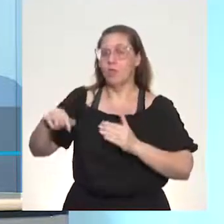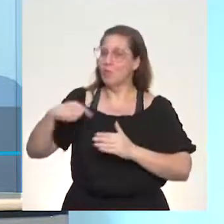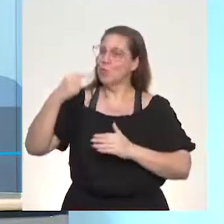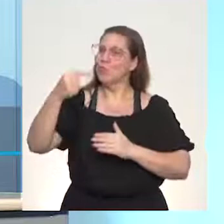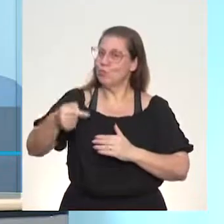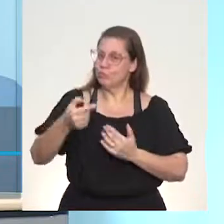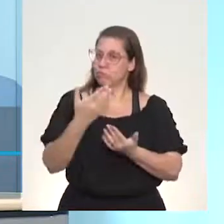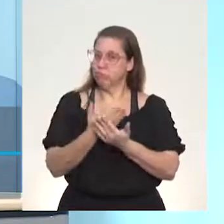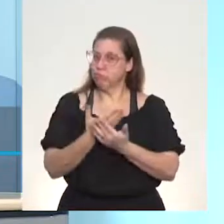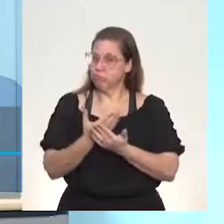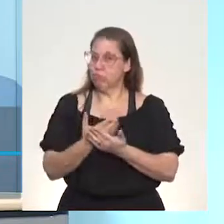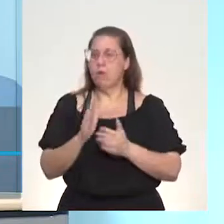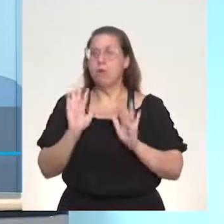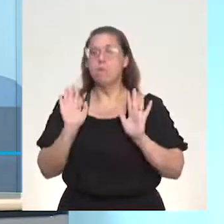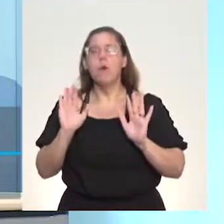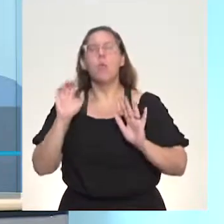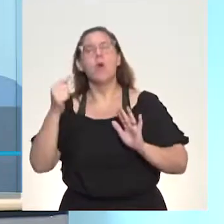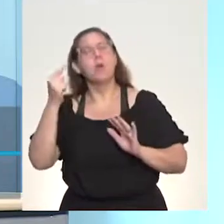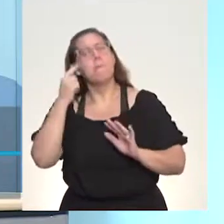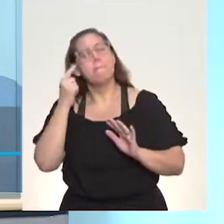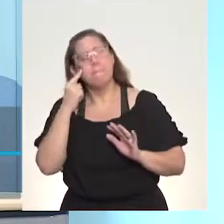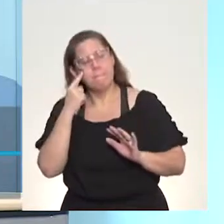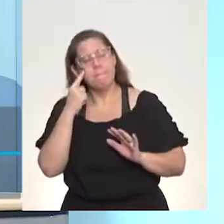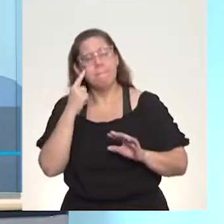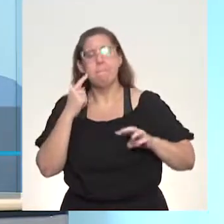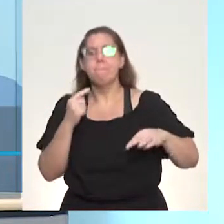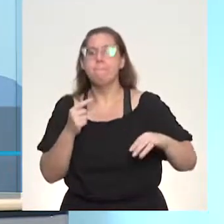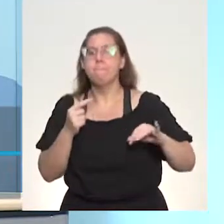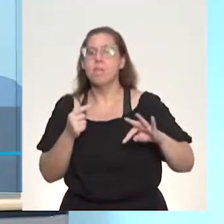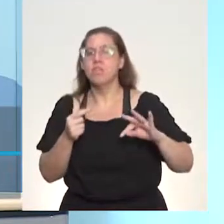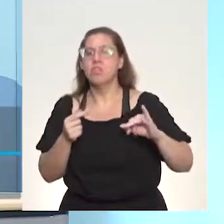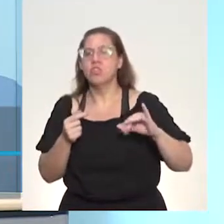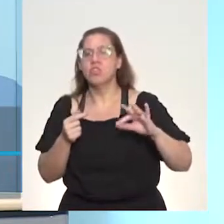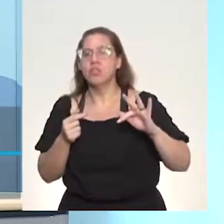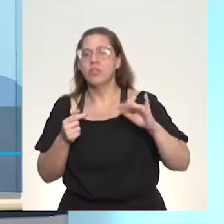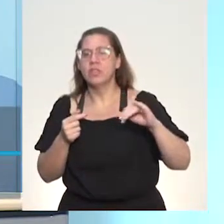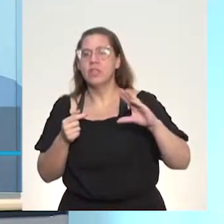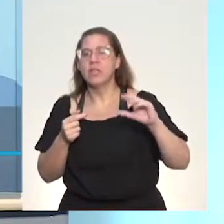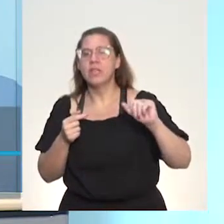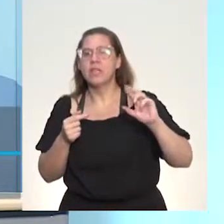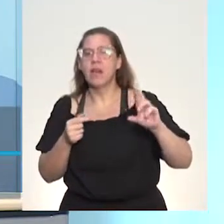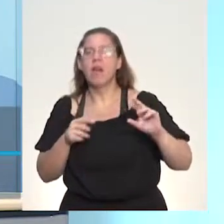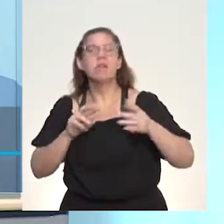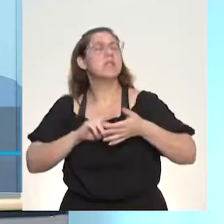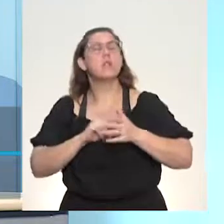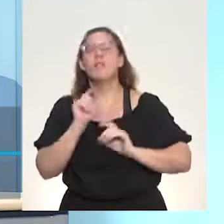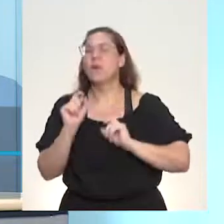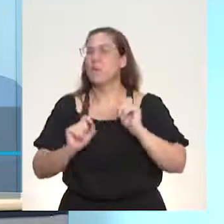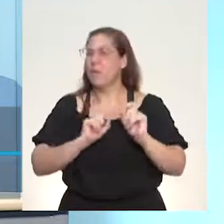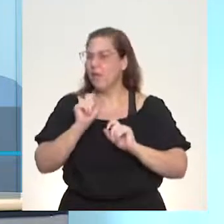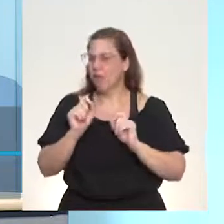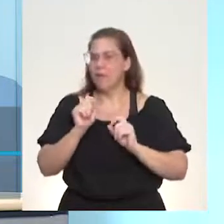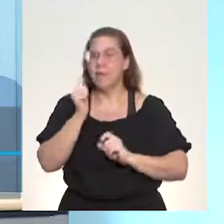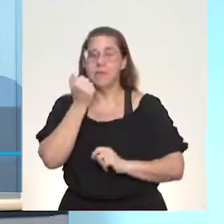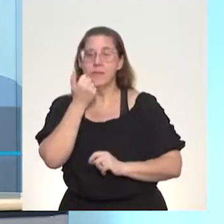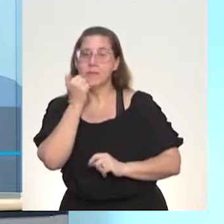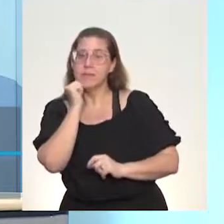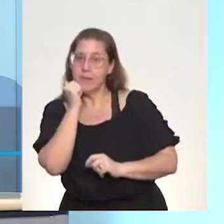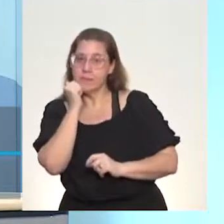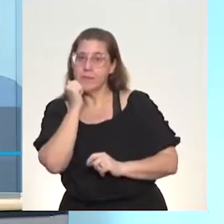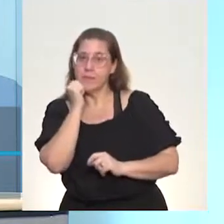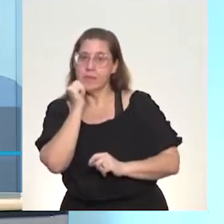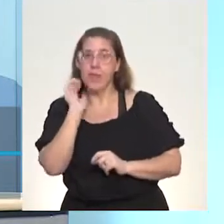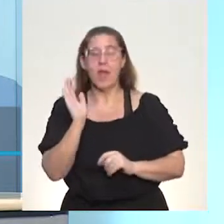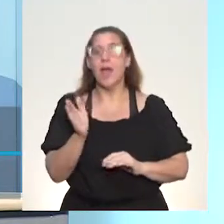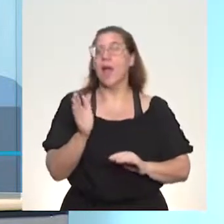vem, mas quando eu digo aqui mistificador, né, da ciência, significa o seguinte: bom, a ciência, como eu acabei de falar,